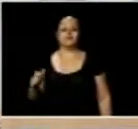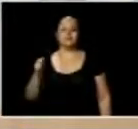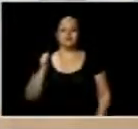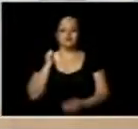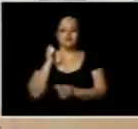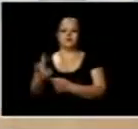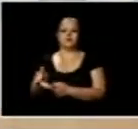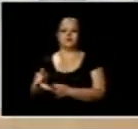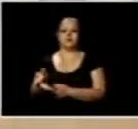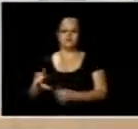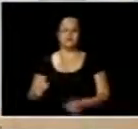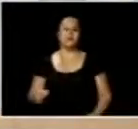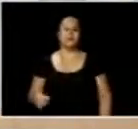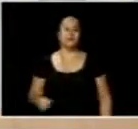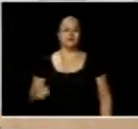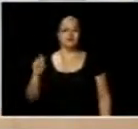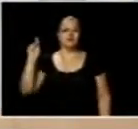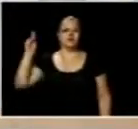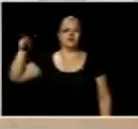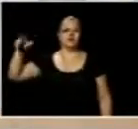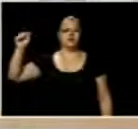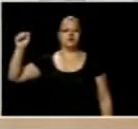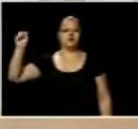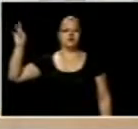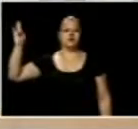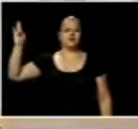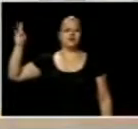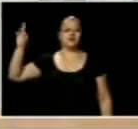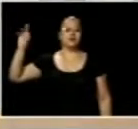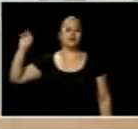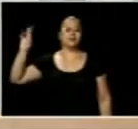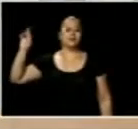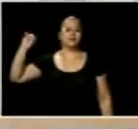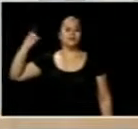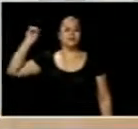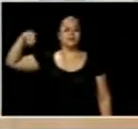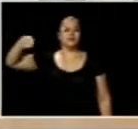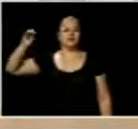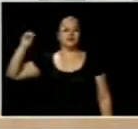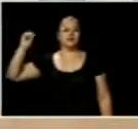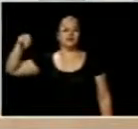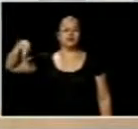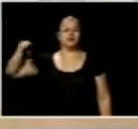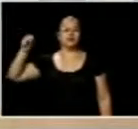É pouco menos que 1% do total que nós temos na pasta da Secretaria de Turismo e Cultura.